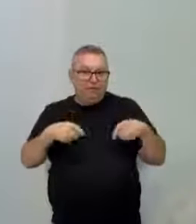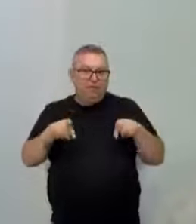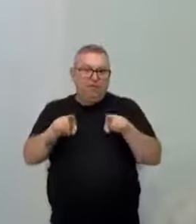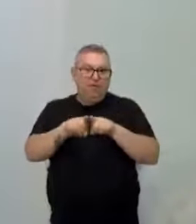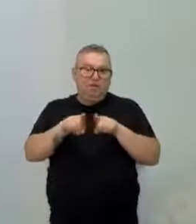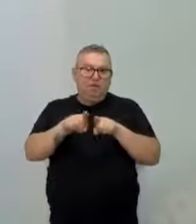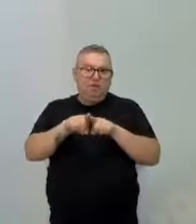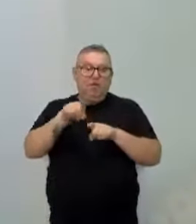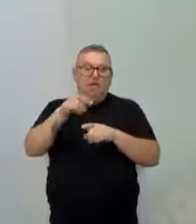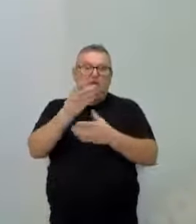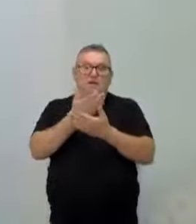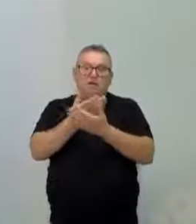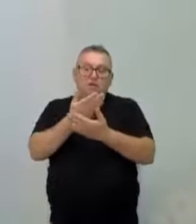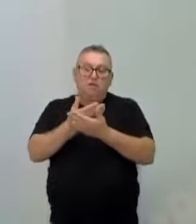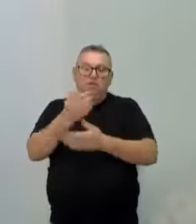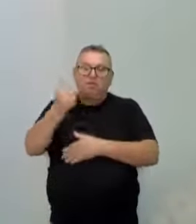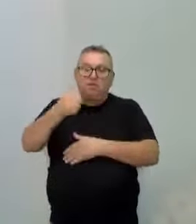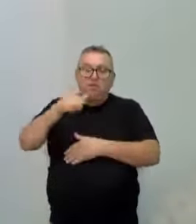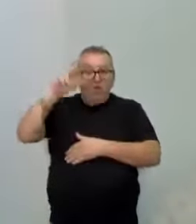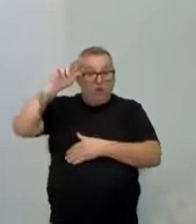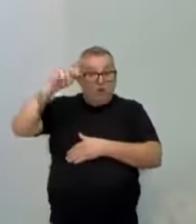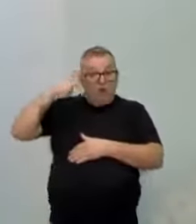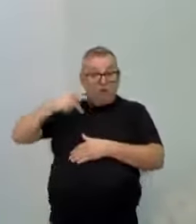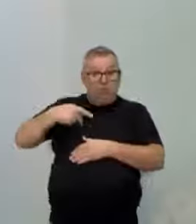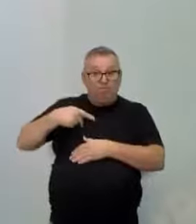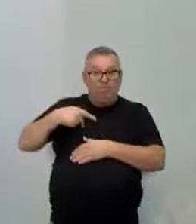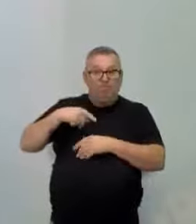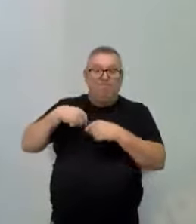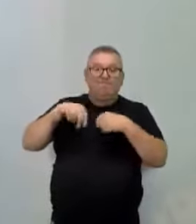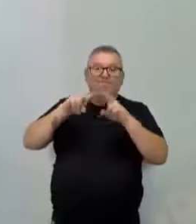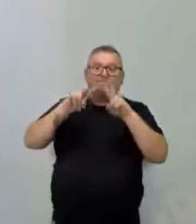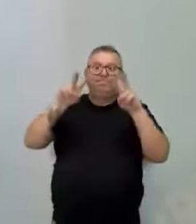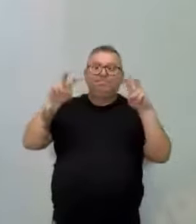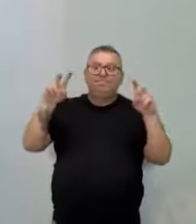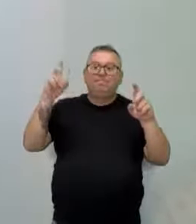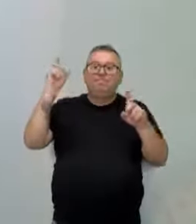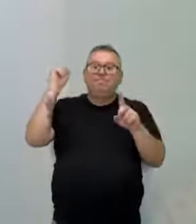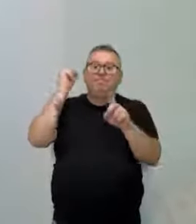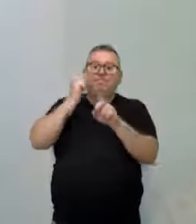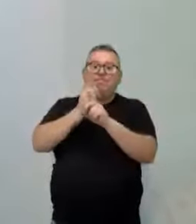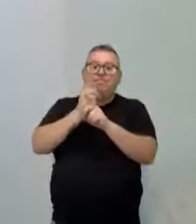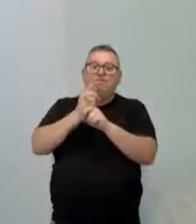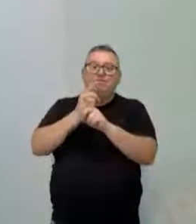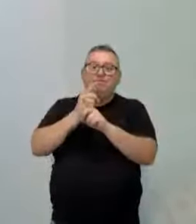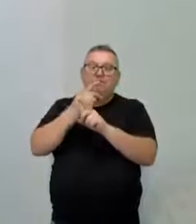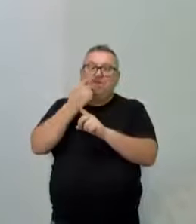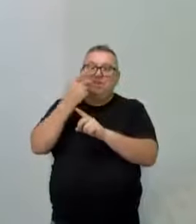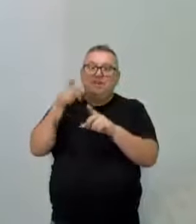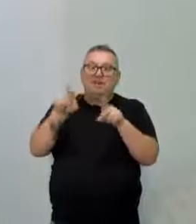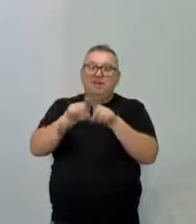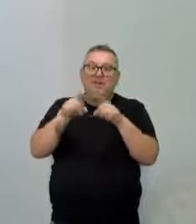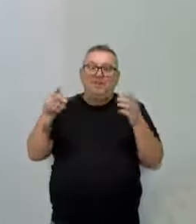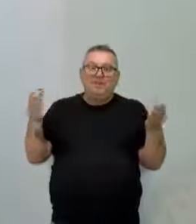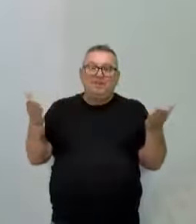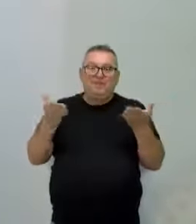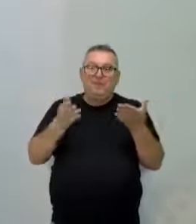Então, essas autoavaliações também foram temas dos nossos encontros. Como a gente vai falar sobre elas hoje. A gente sempre